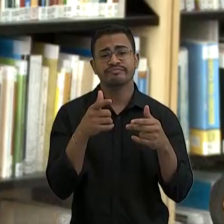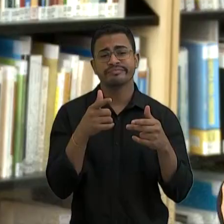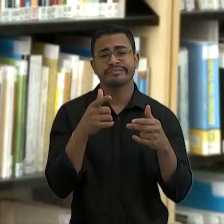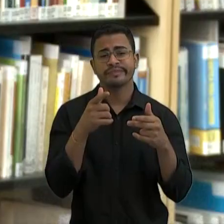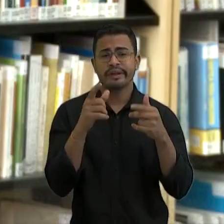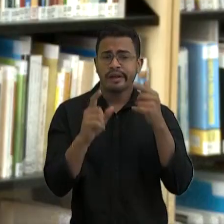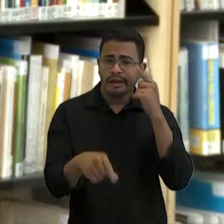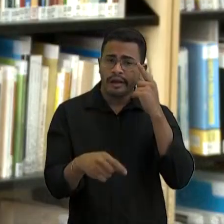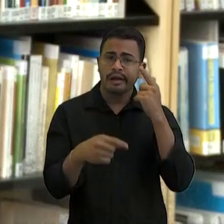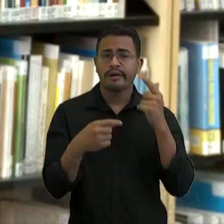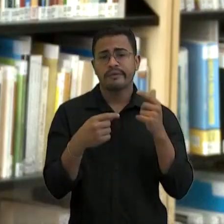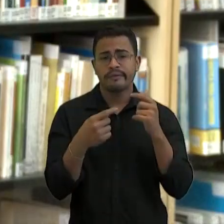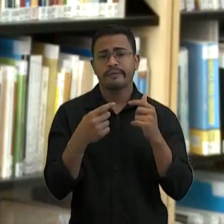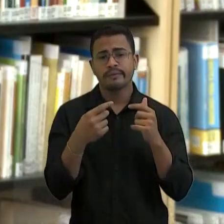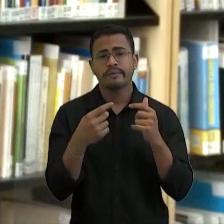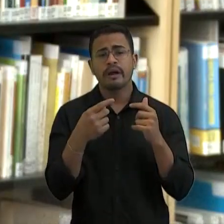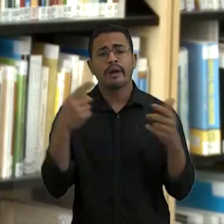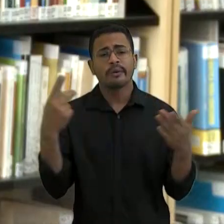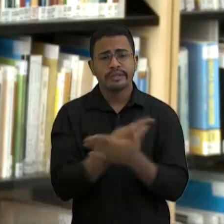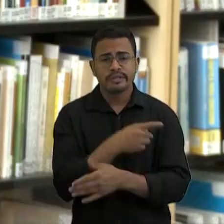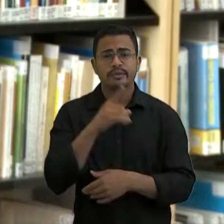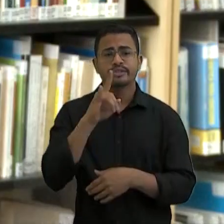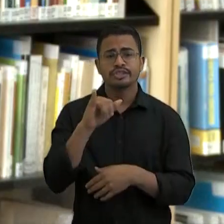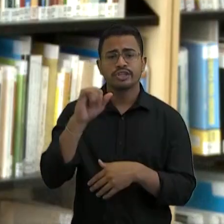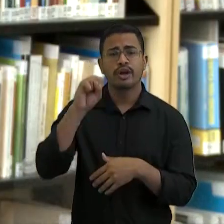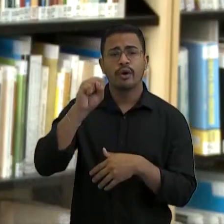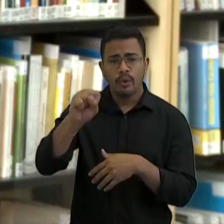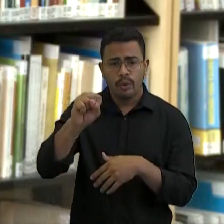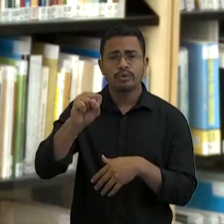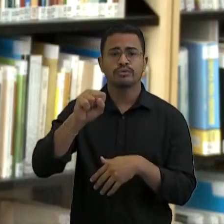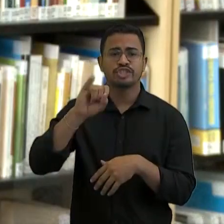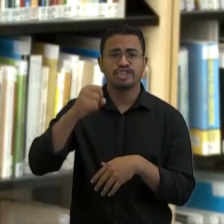aconteceu no dia 8 de janeiro.